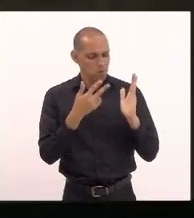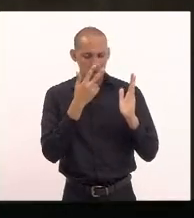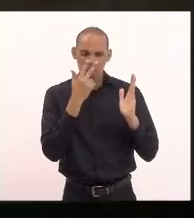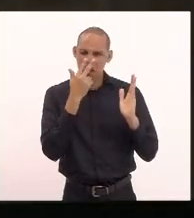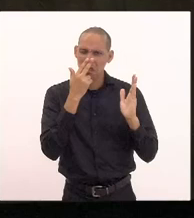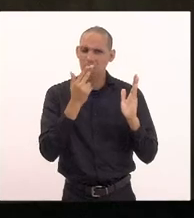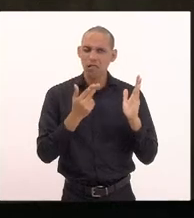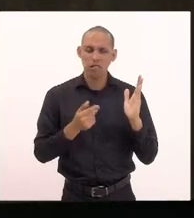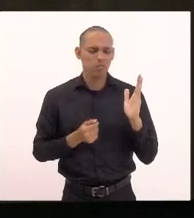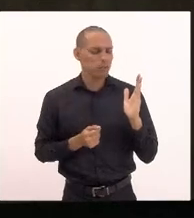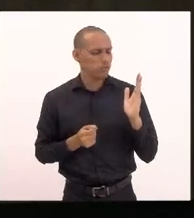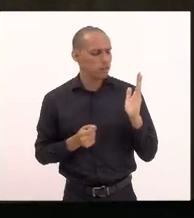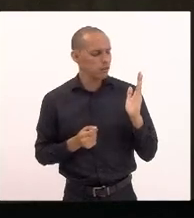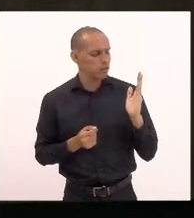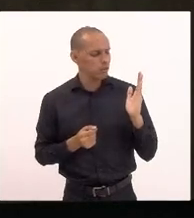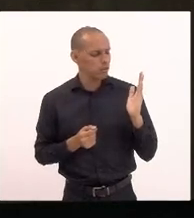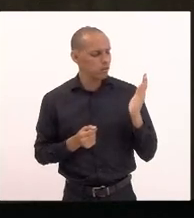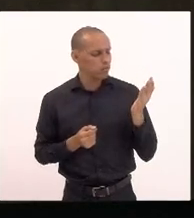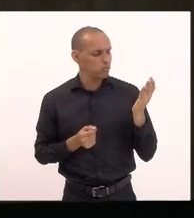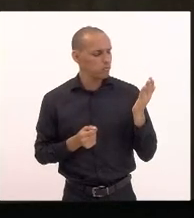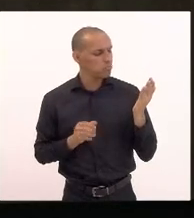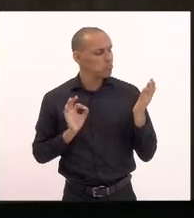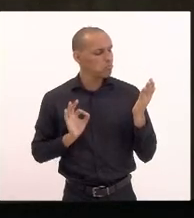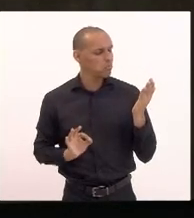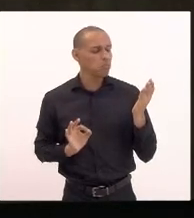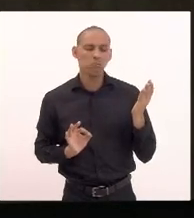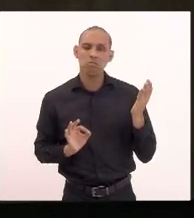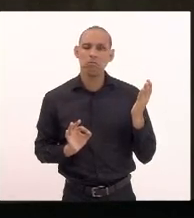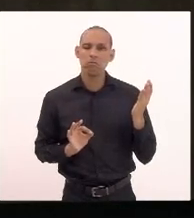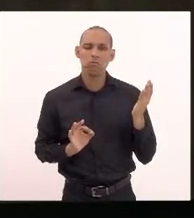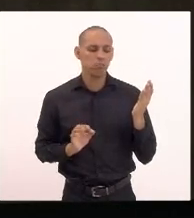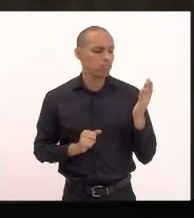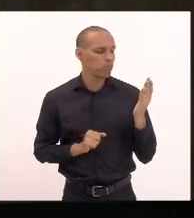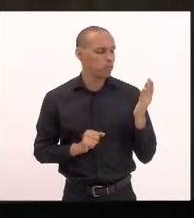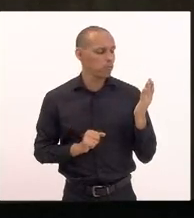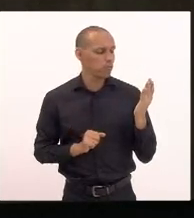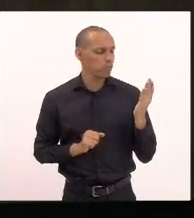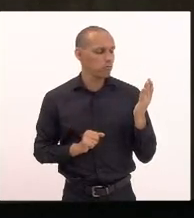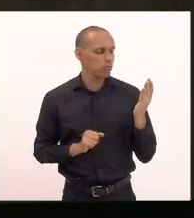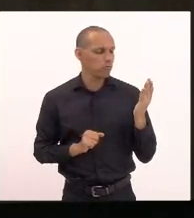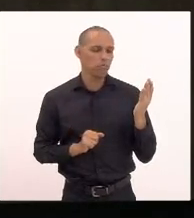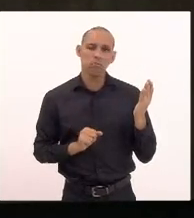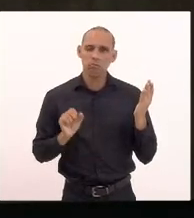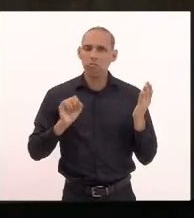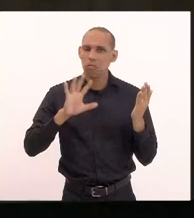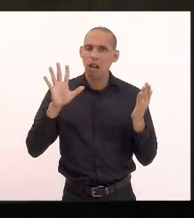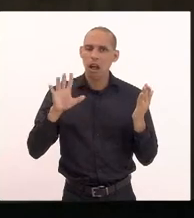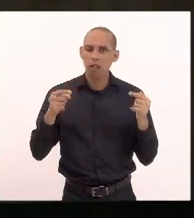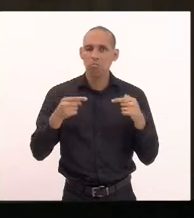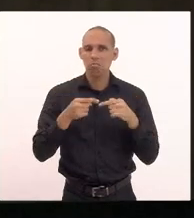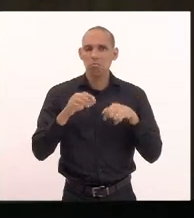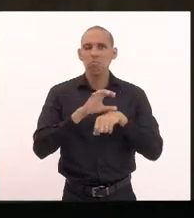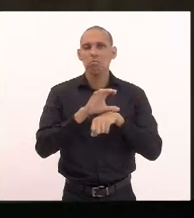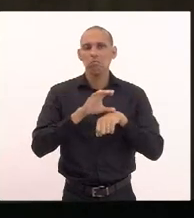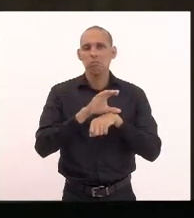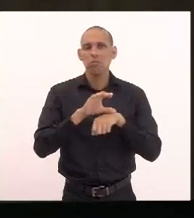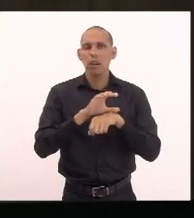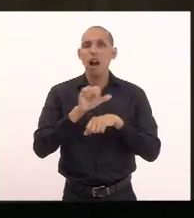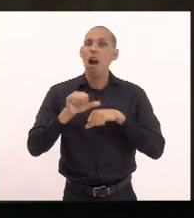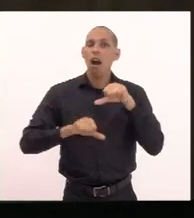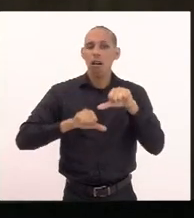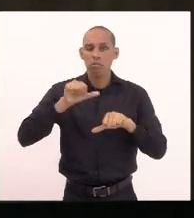pareceu bastante justo, né, e evidentemente constitucional